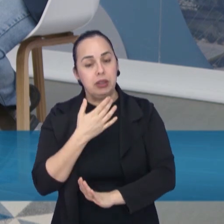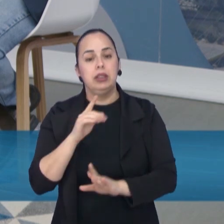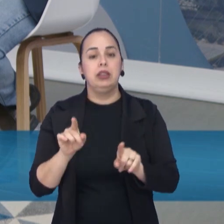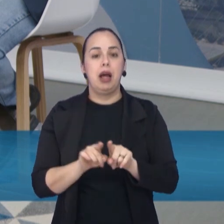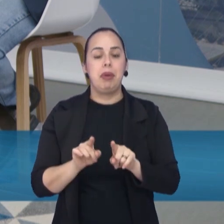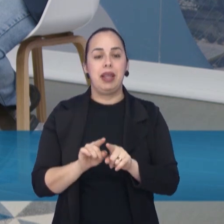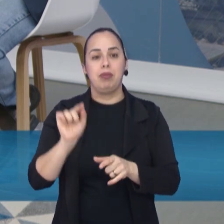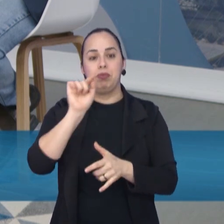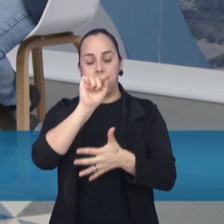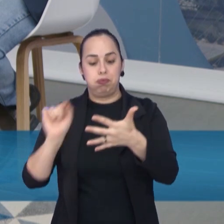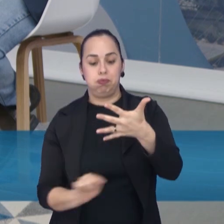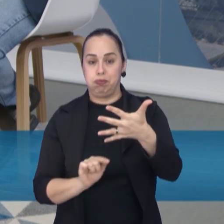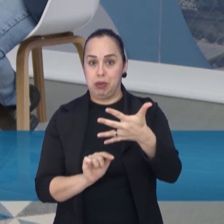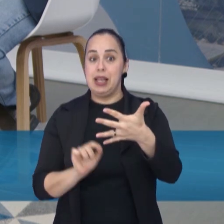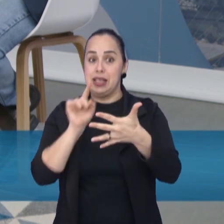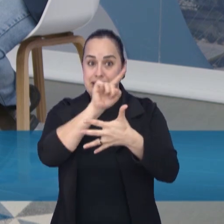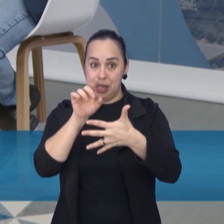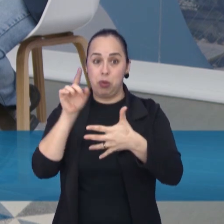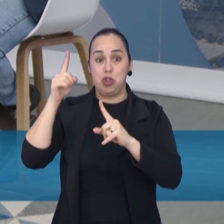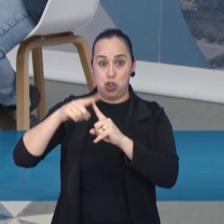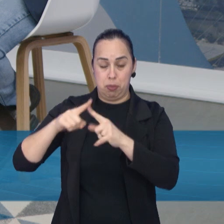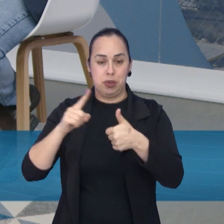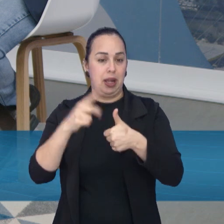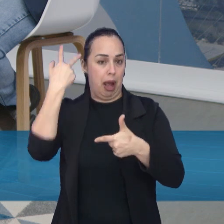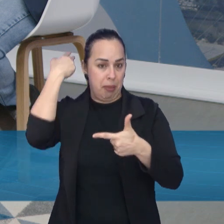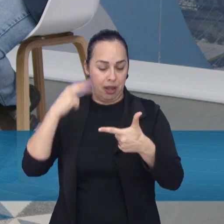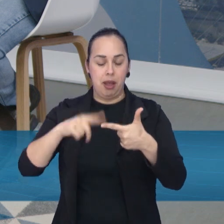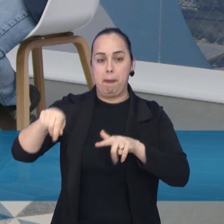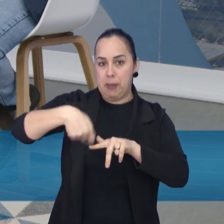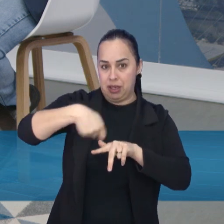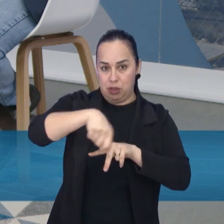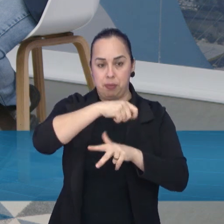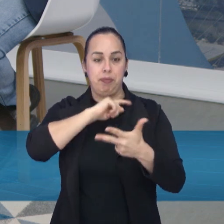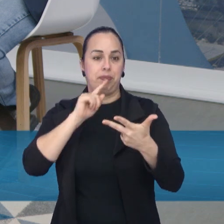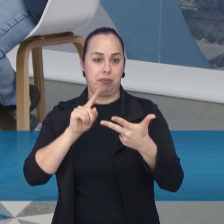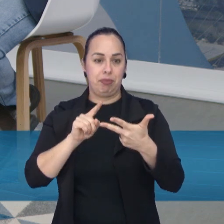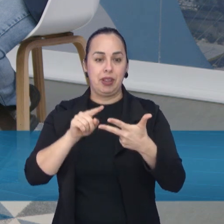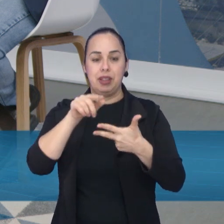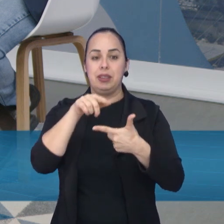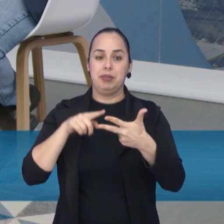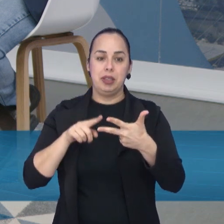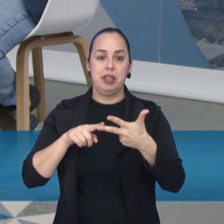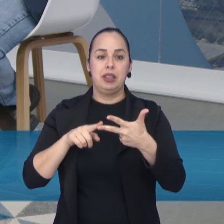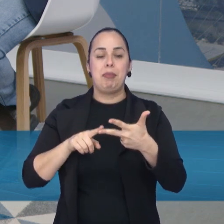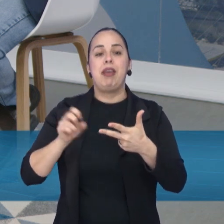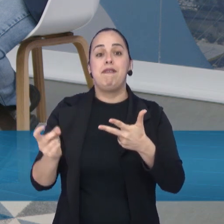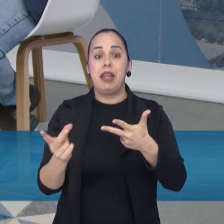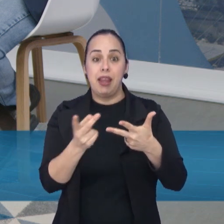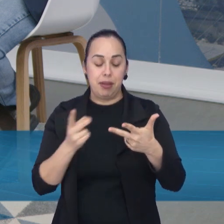o top 5 de representatividade, né? Cabeleireiros, manicures e pedicures, de forma geral, promoção de